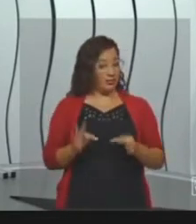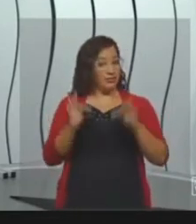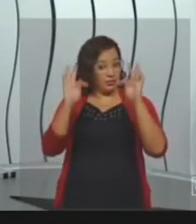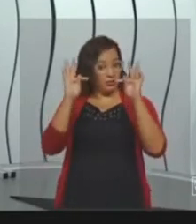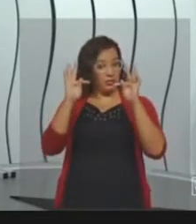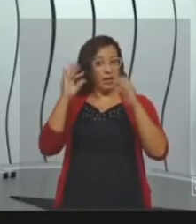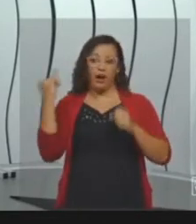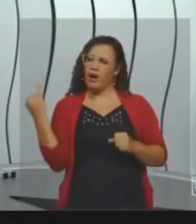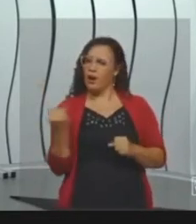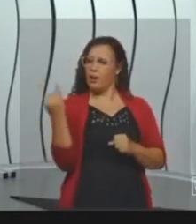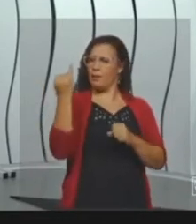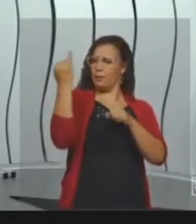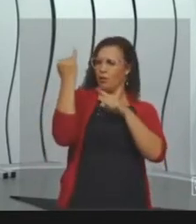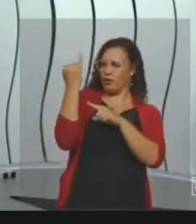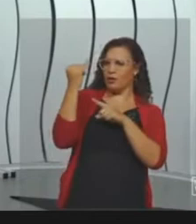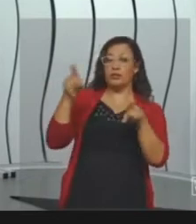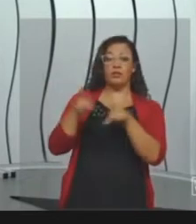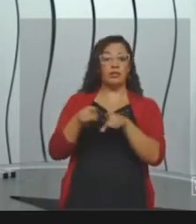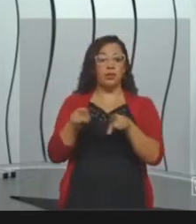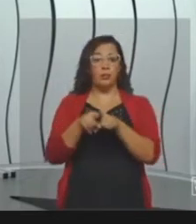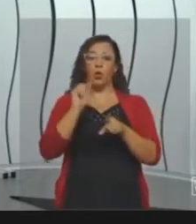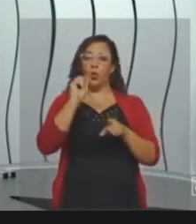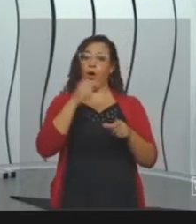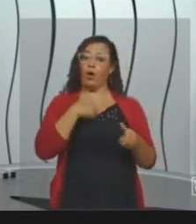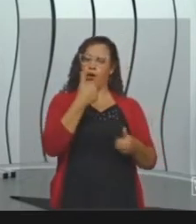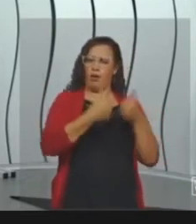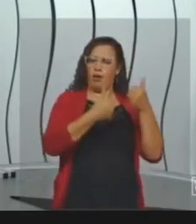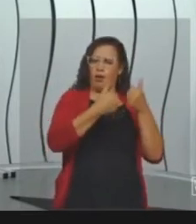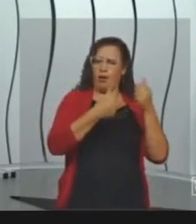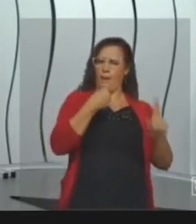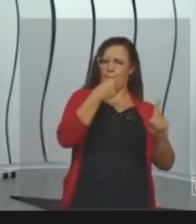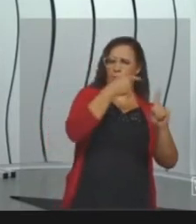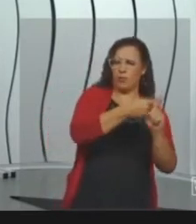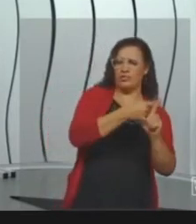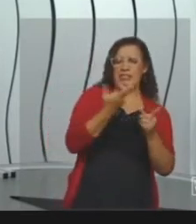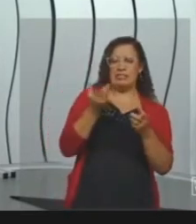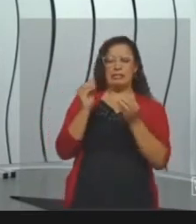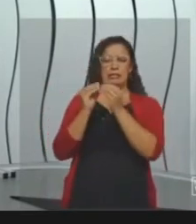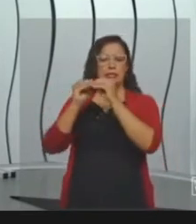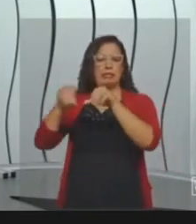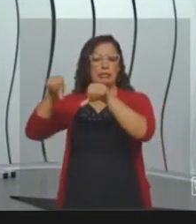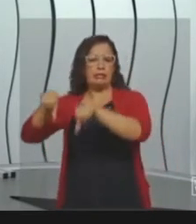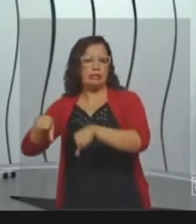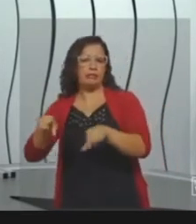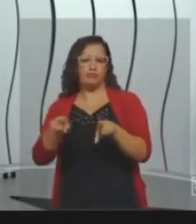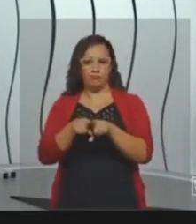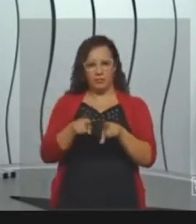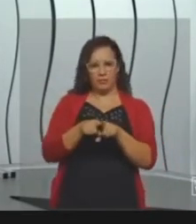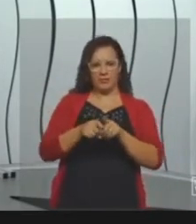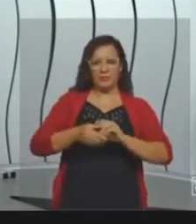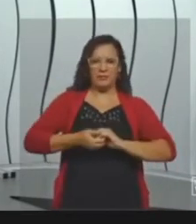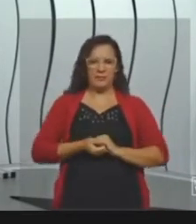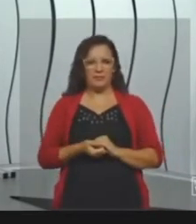importância, eu estou falando tanto dos aspectos positivos quanto negativos.